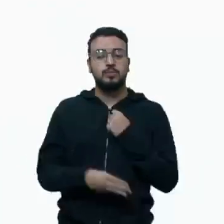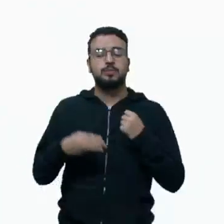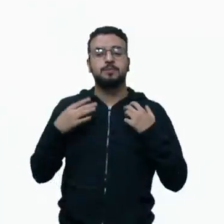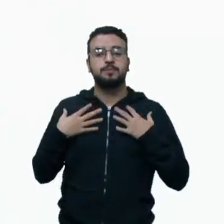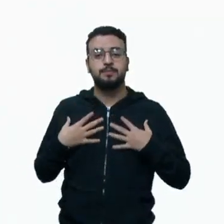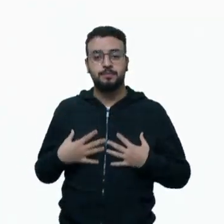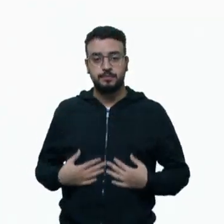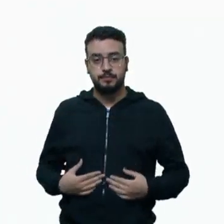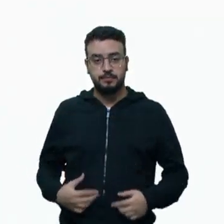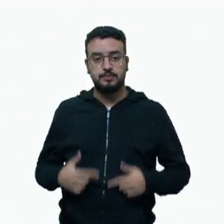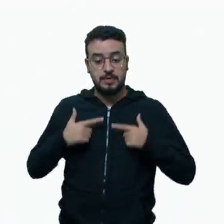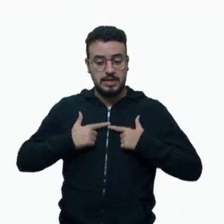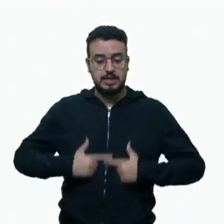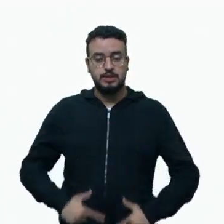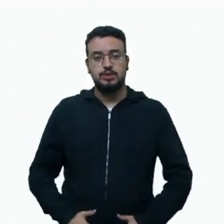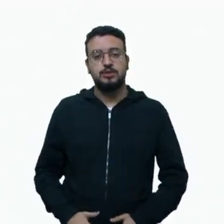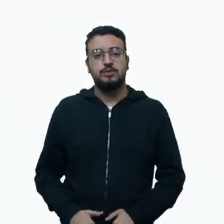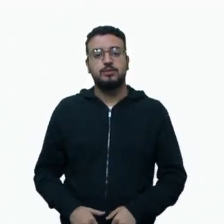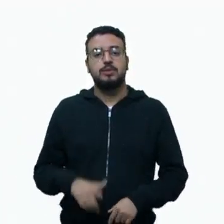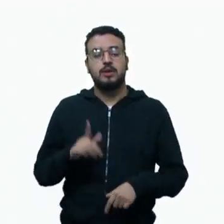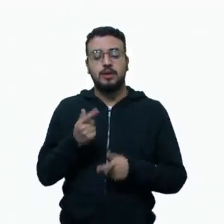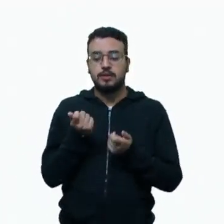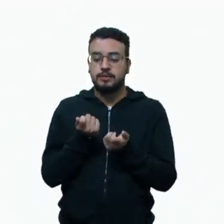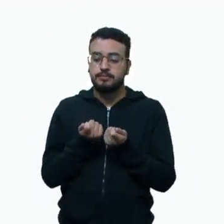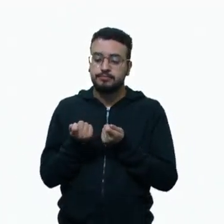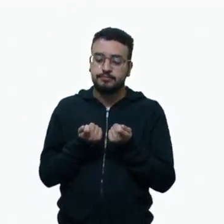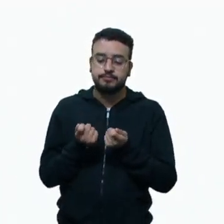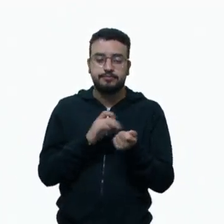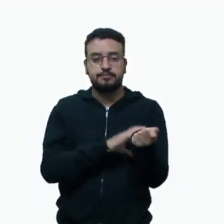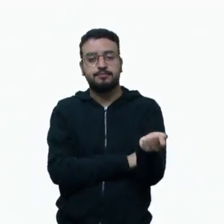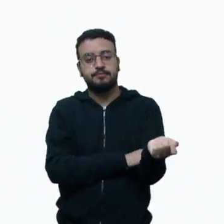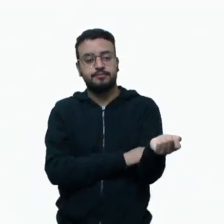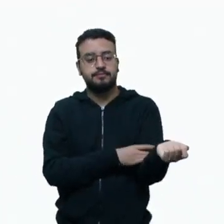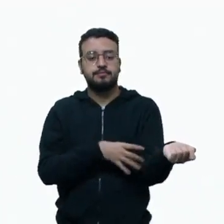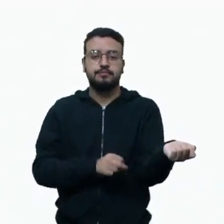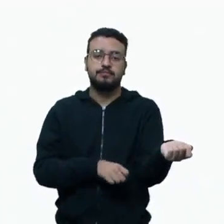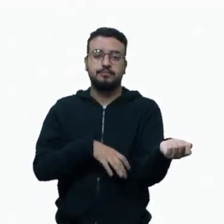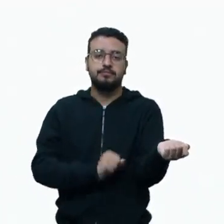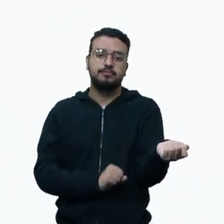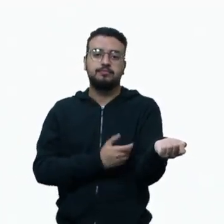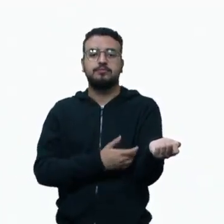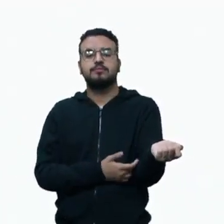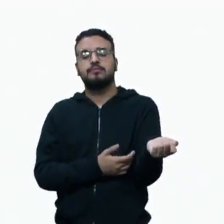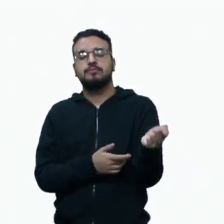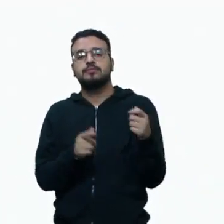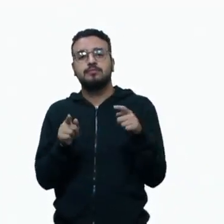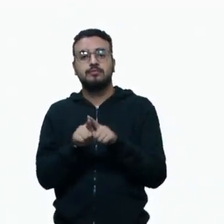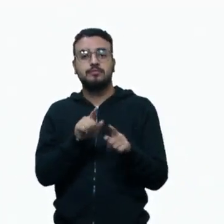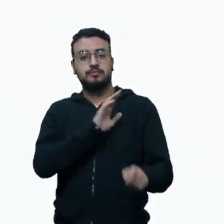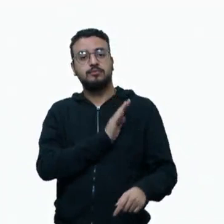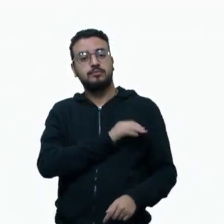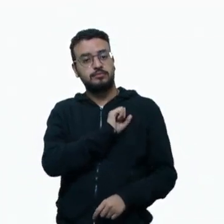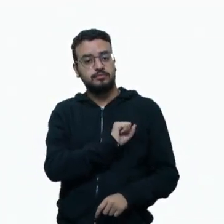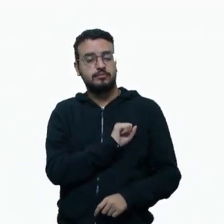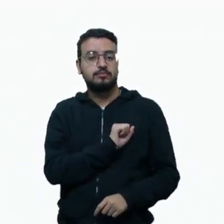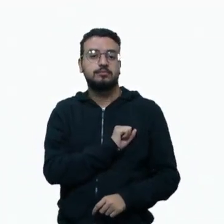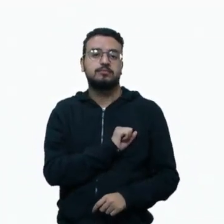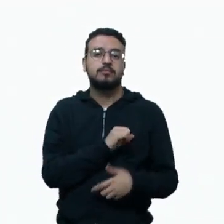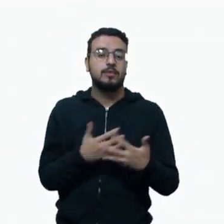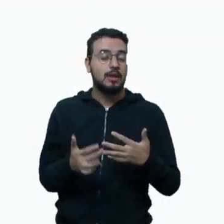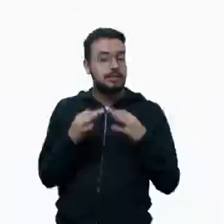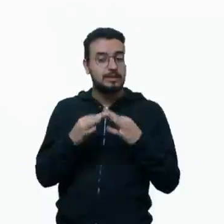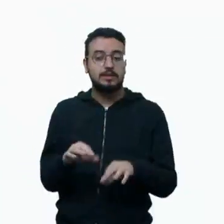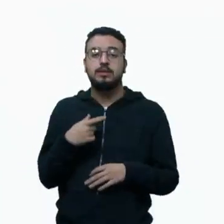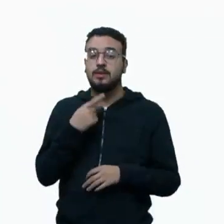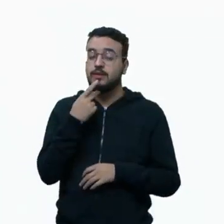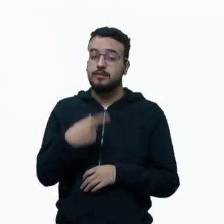frequência cardíaca, a frequência respiratória, a pressão sanguínea e atividades digestórias. É exatamente o que eu falei